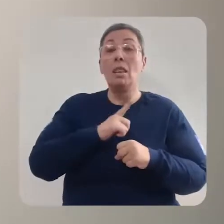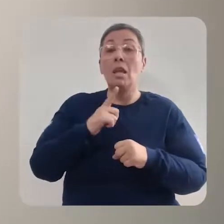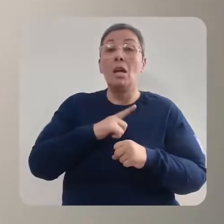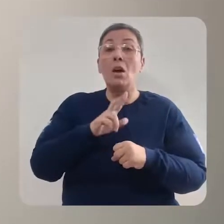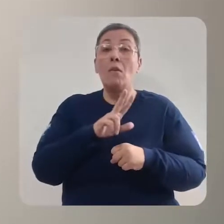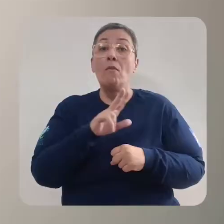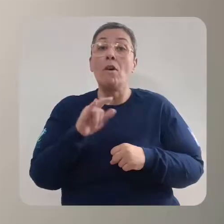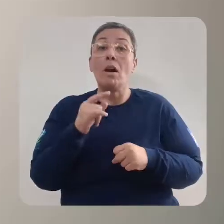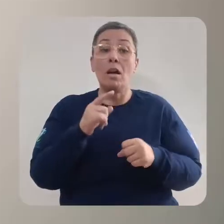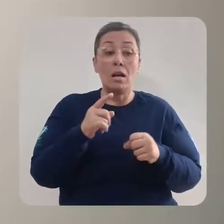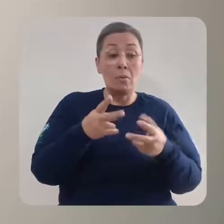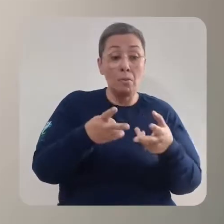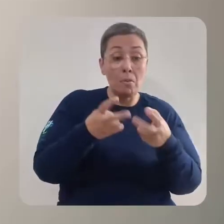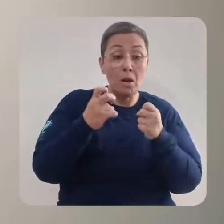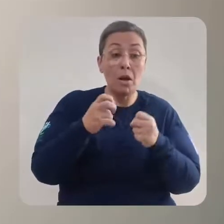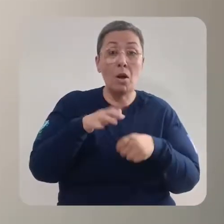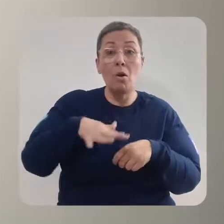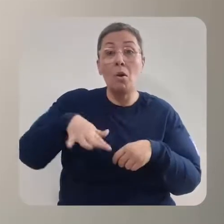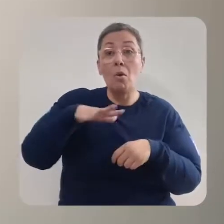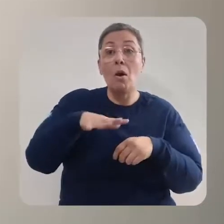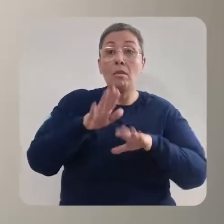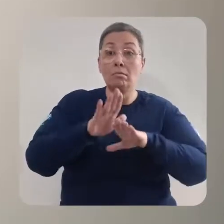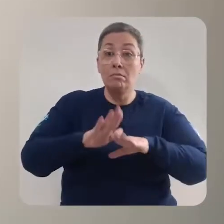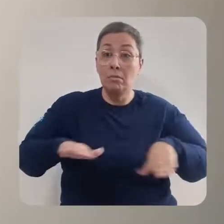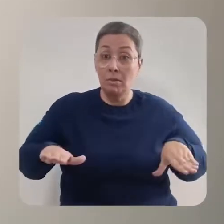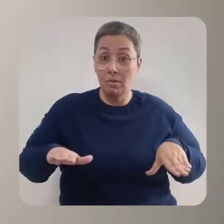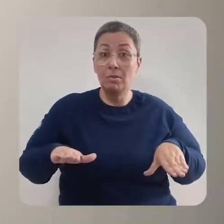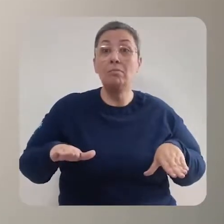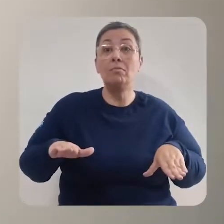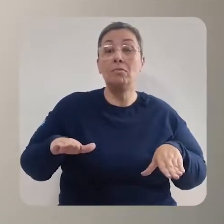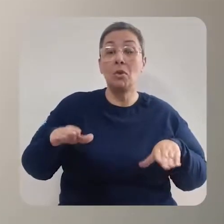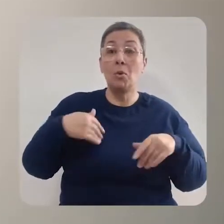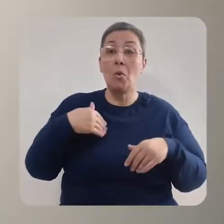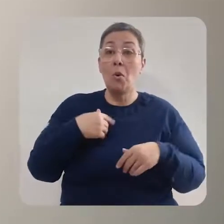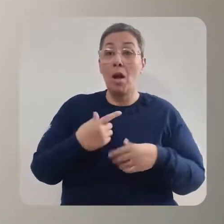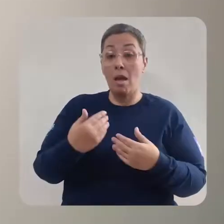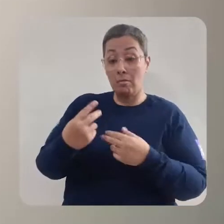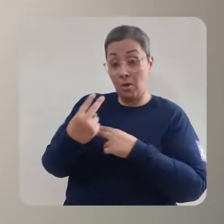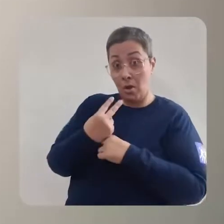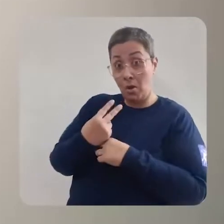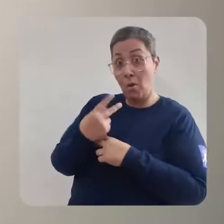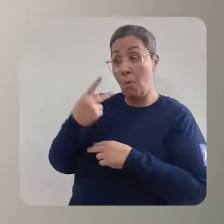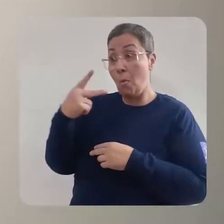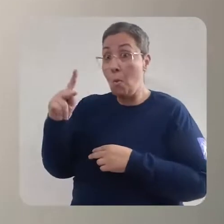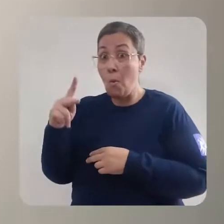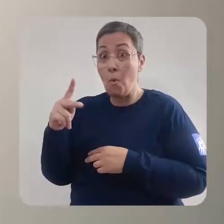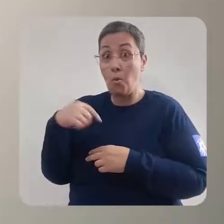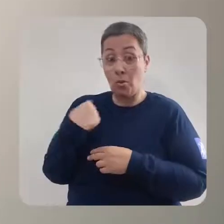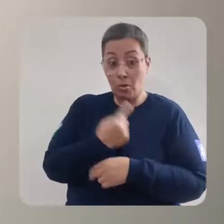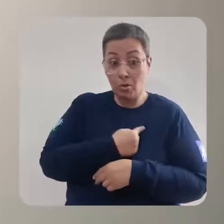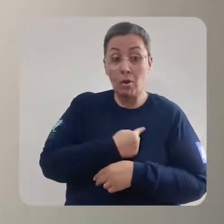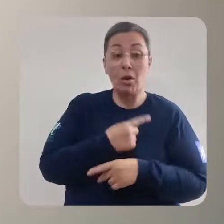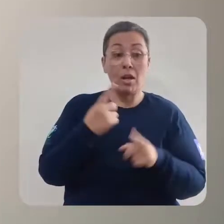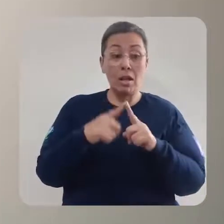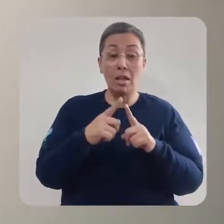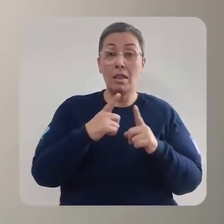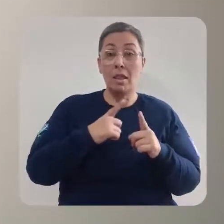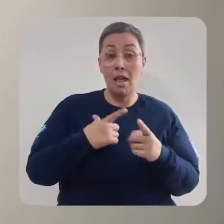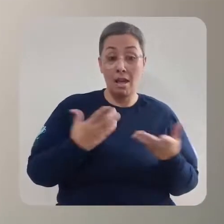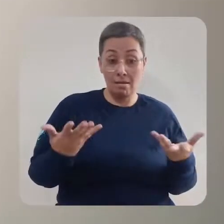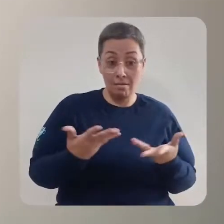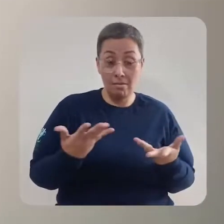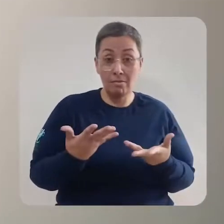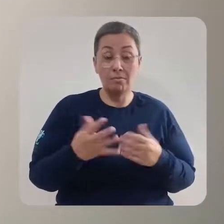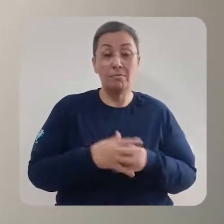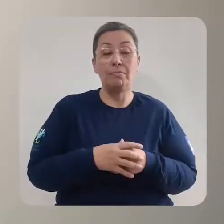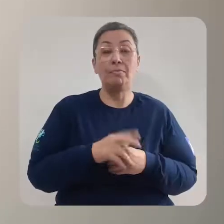aprendizagens, nós vamos ter a parte da educação infantil, o eu, o outro e o nós, né, que está